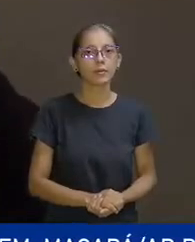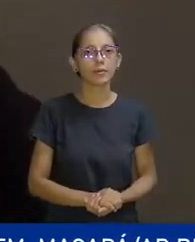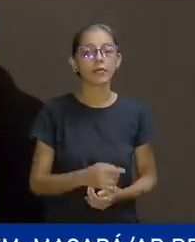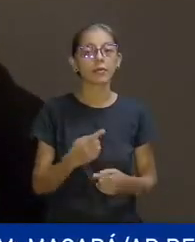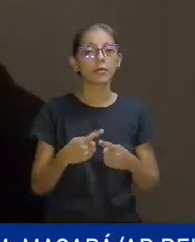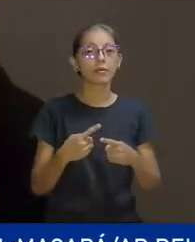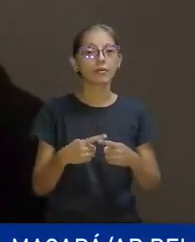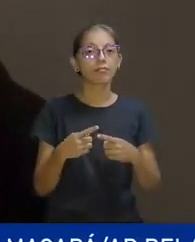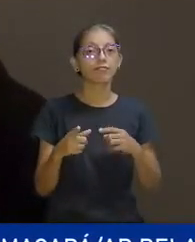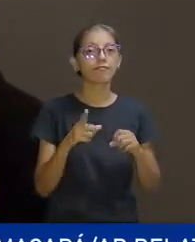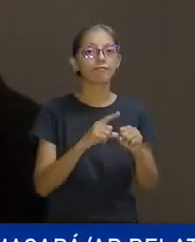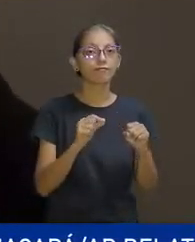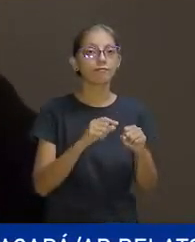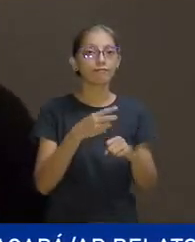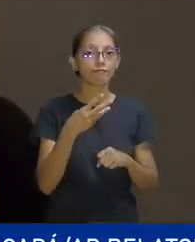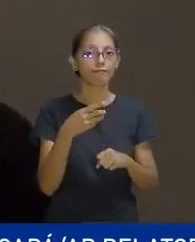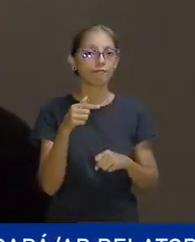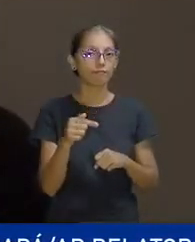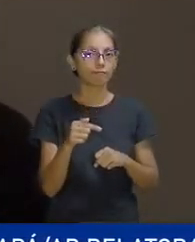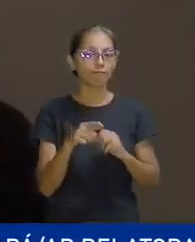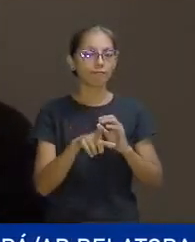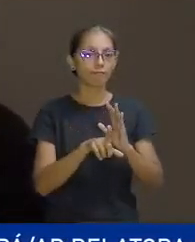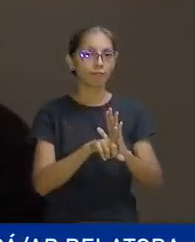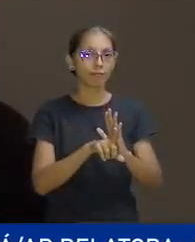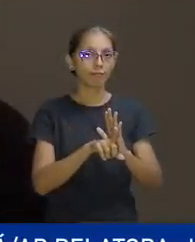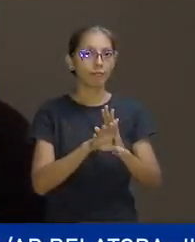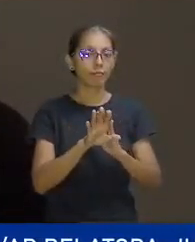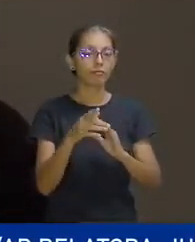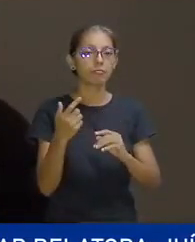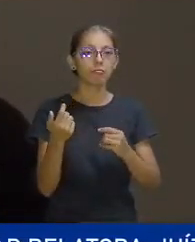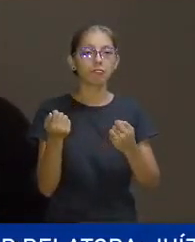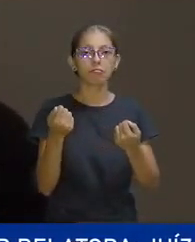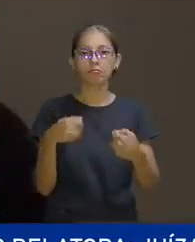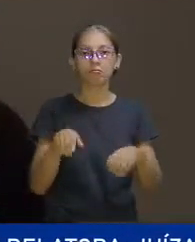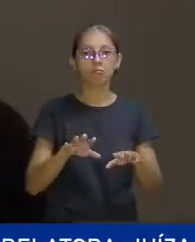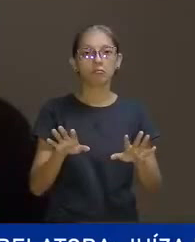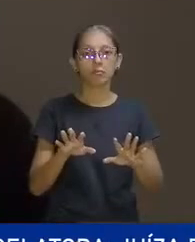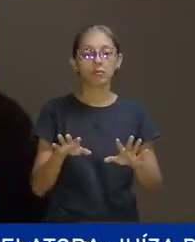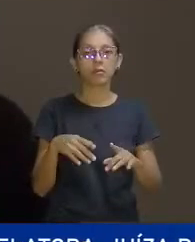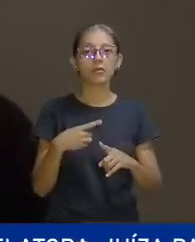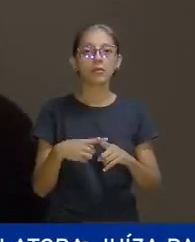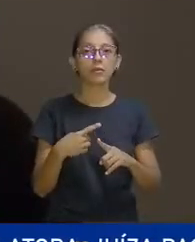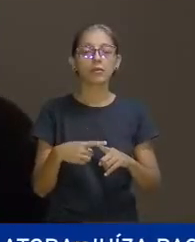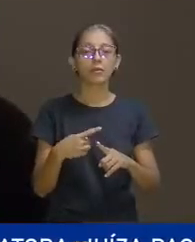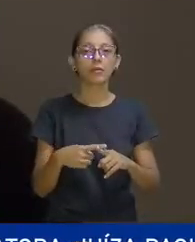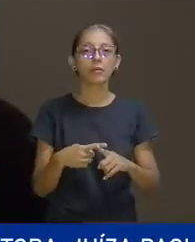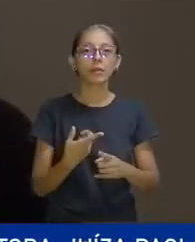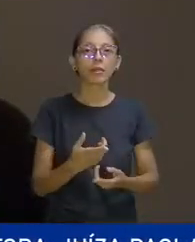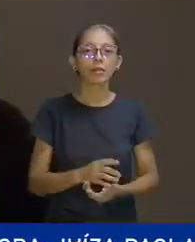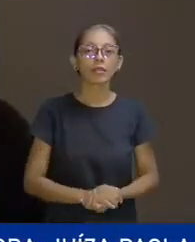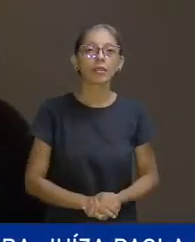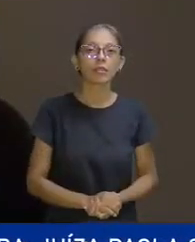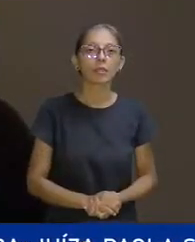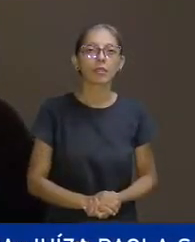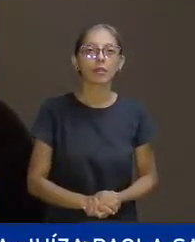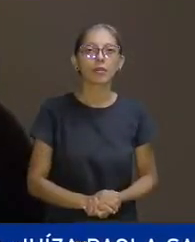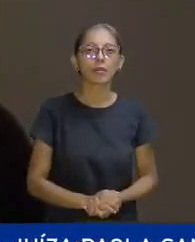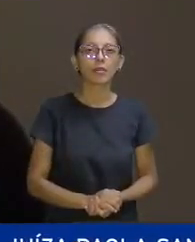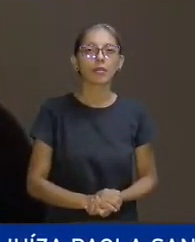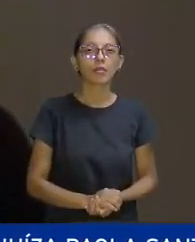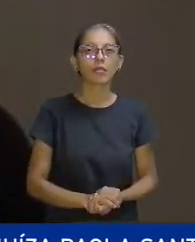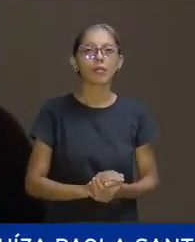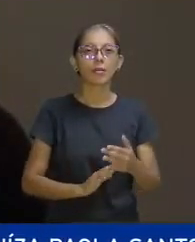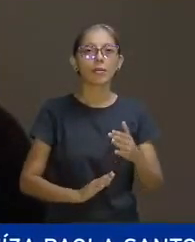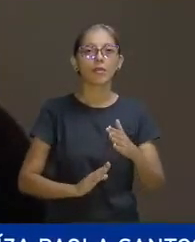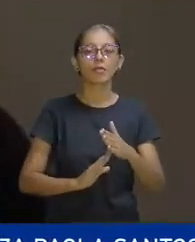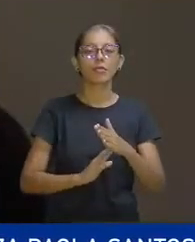do artigo 37 da Constituição, mas em razão de não existir algum descumprimento, né, em relação ao limite da